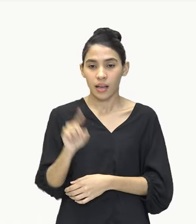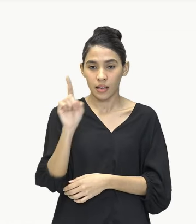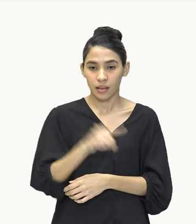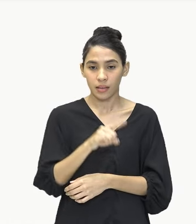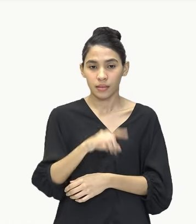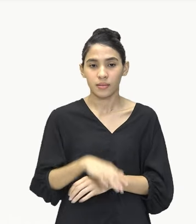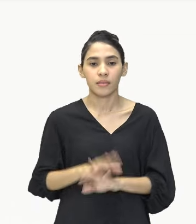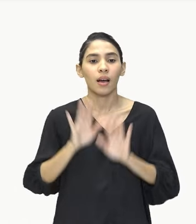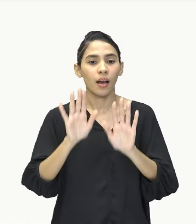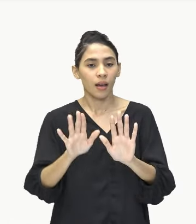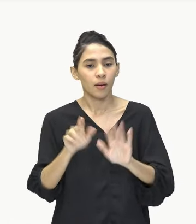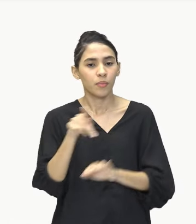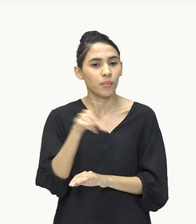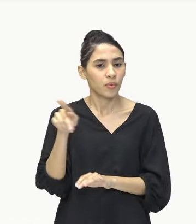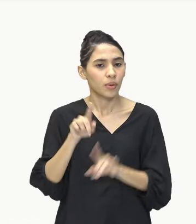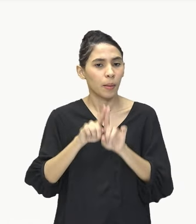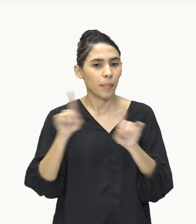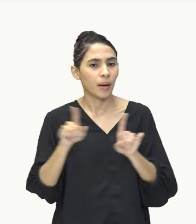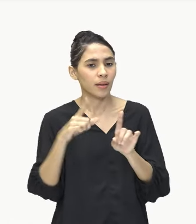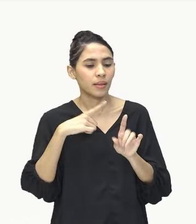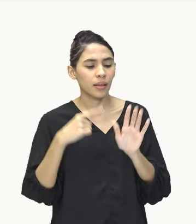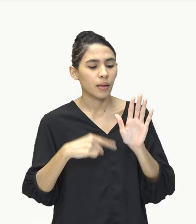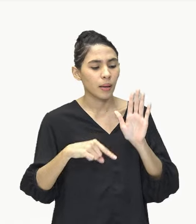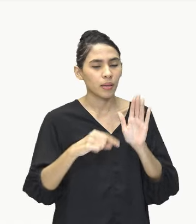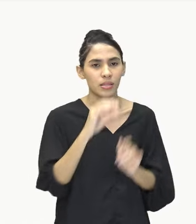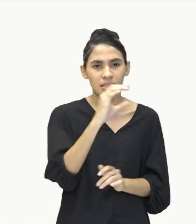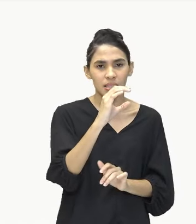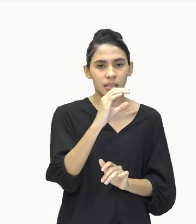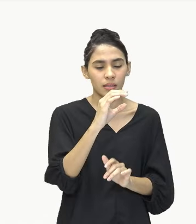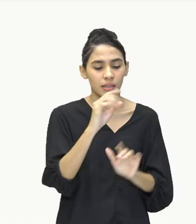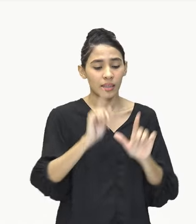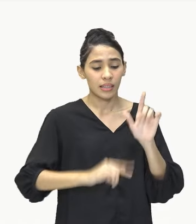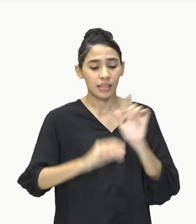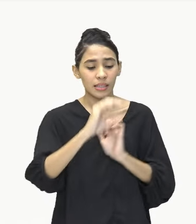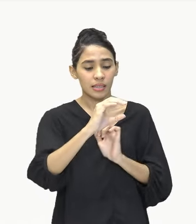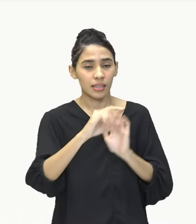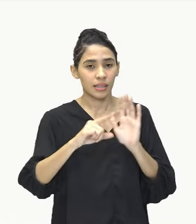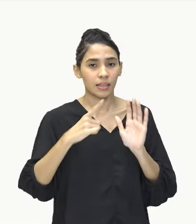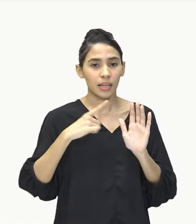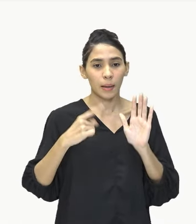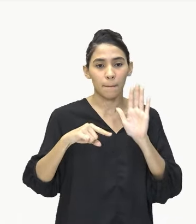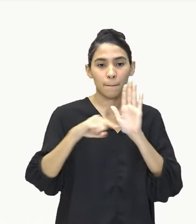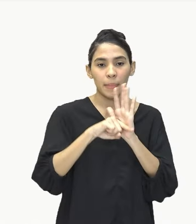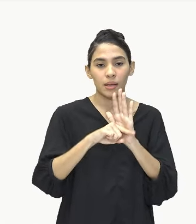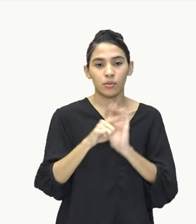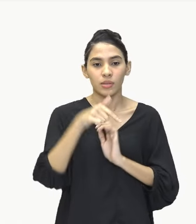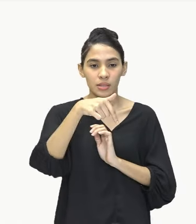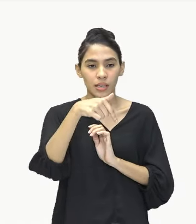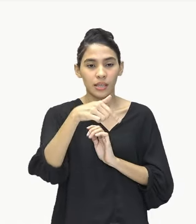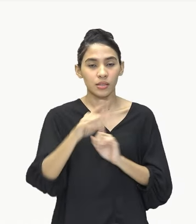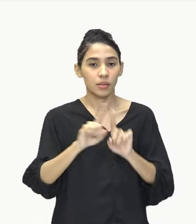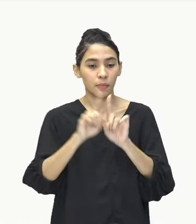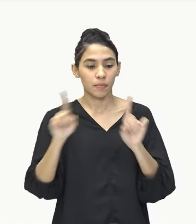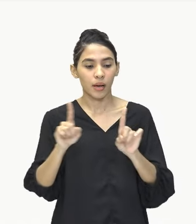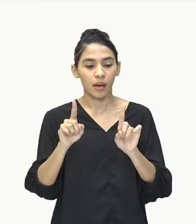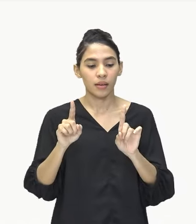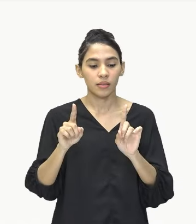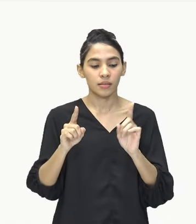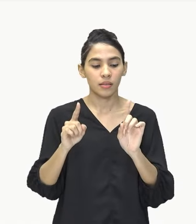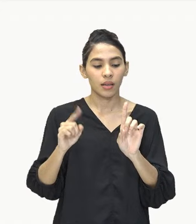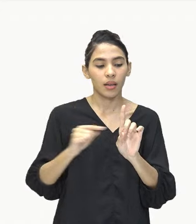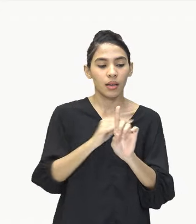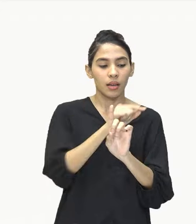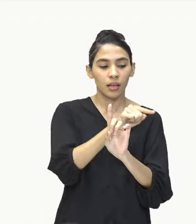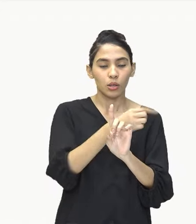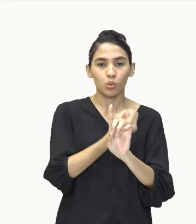Ah, professora, mas tem um menos ali na frente do 7. Tem um menos na frente do 7, mas à frente não vem nenhum número e não vem